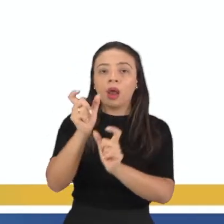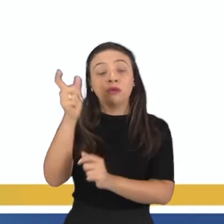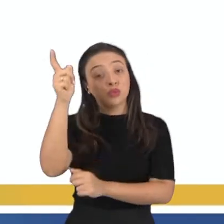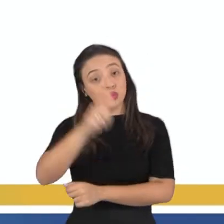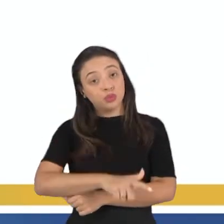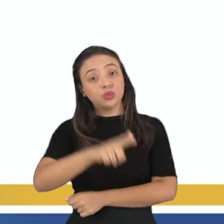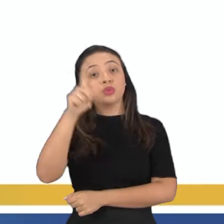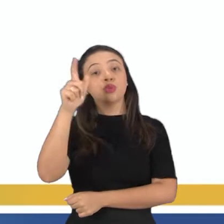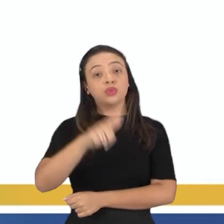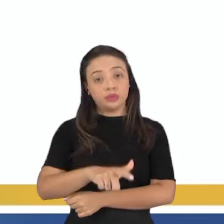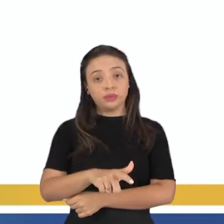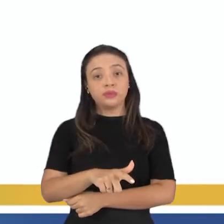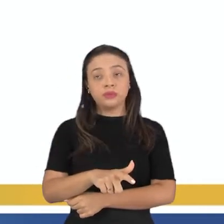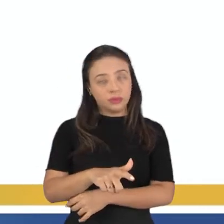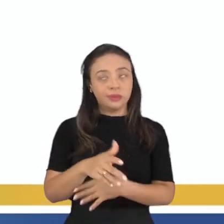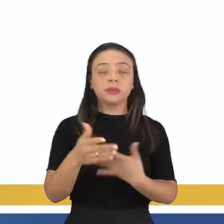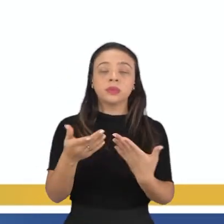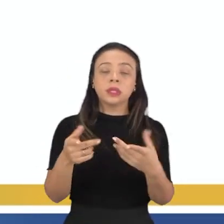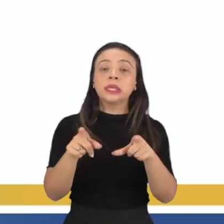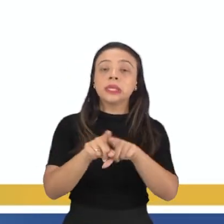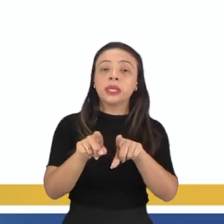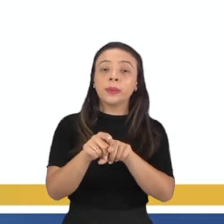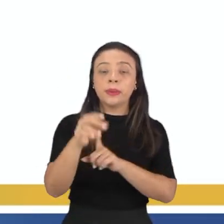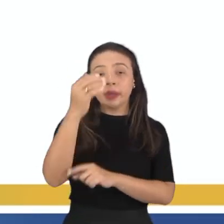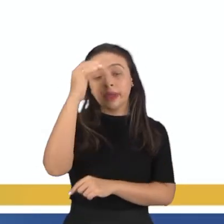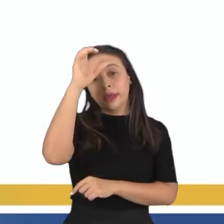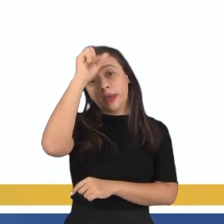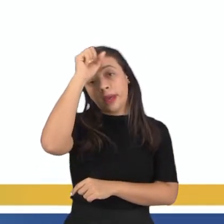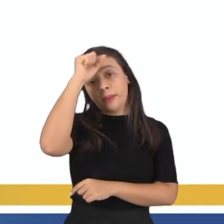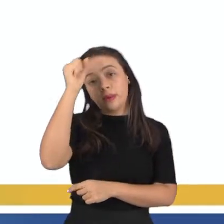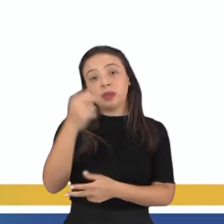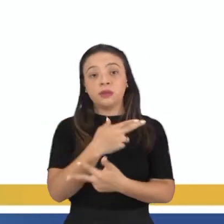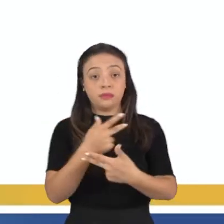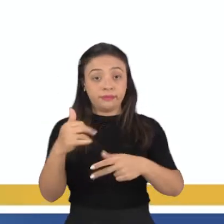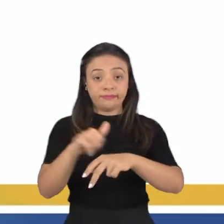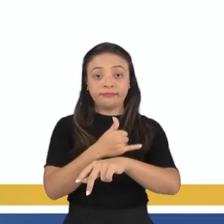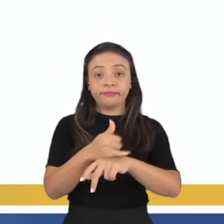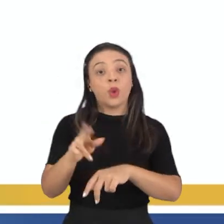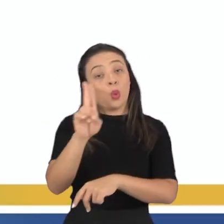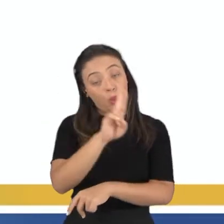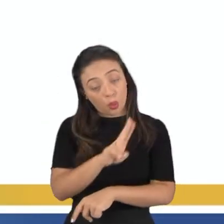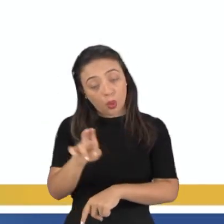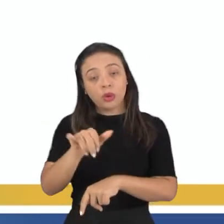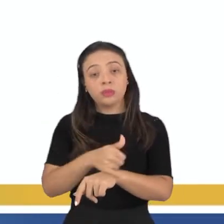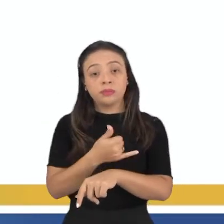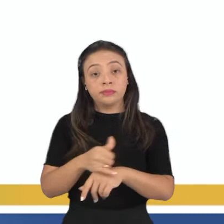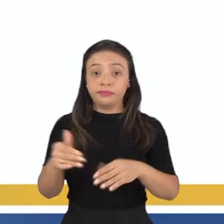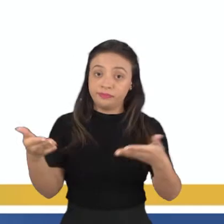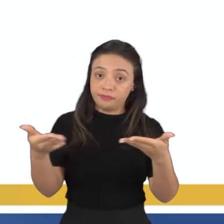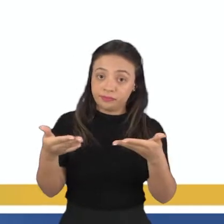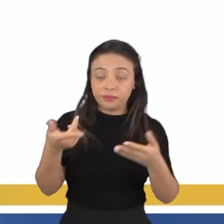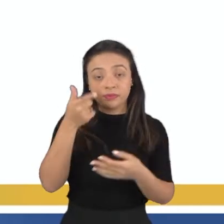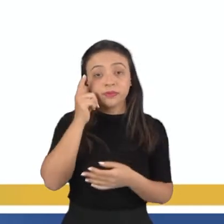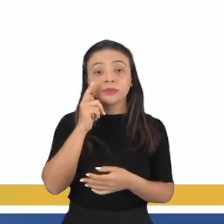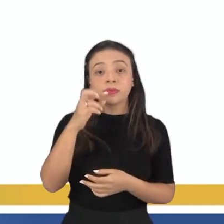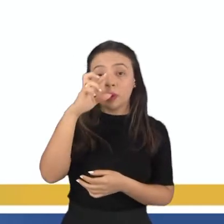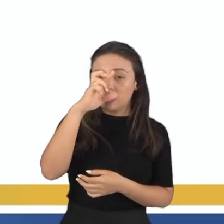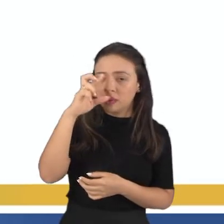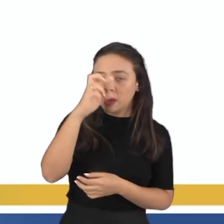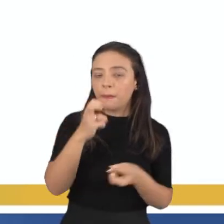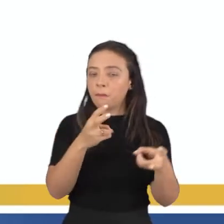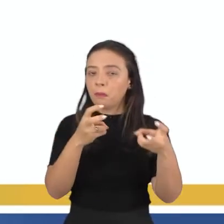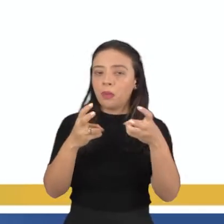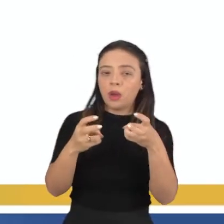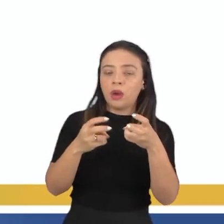palavras repetidas a nossa da minha prenda nos a técnica de skimming scanning né então usem essas técnicas agora para avaliar esse